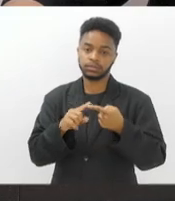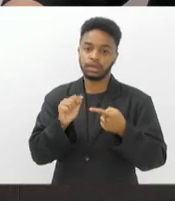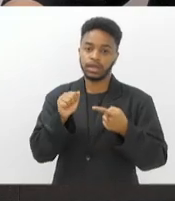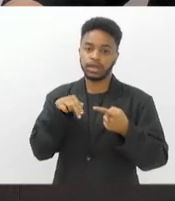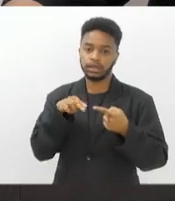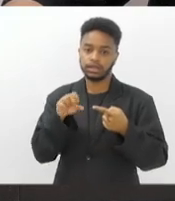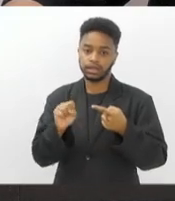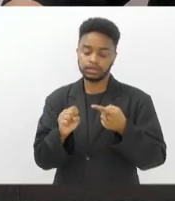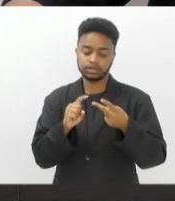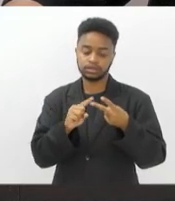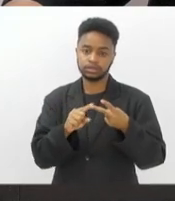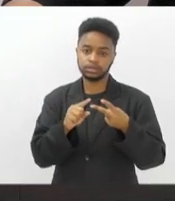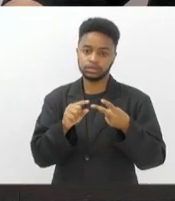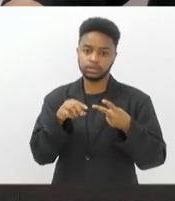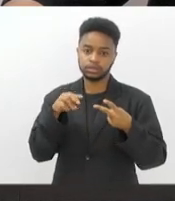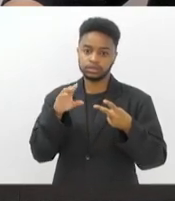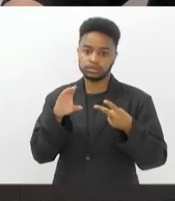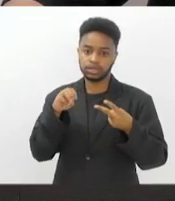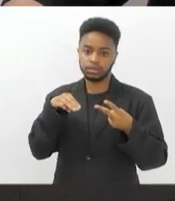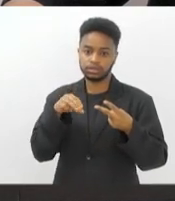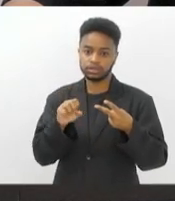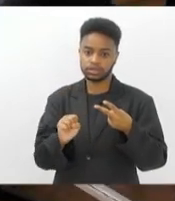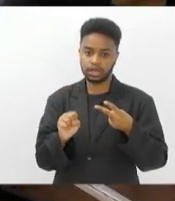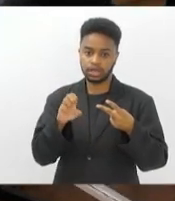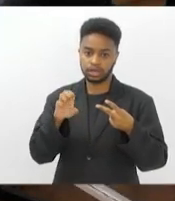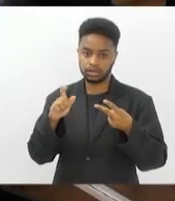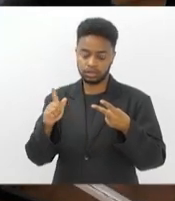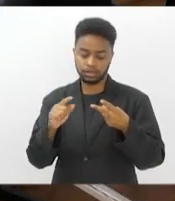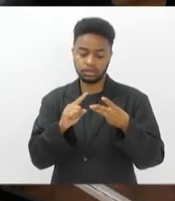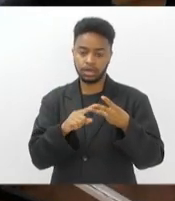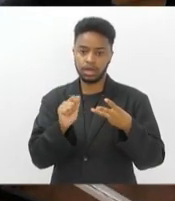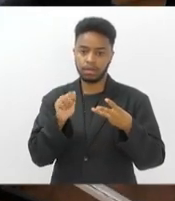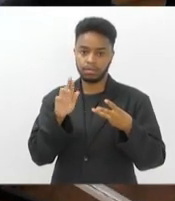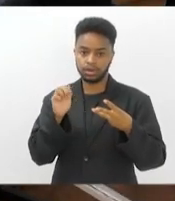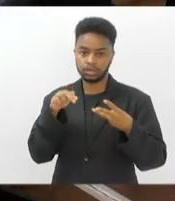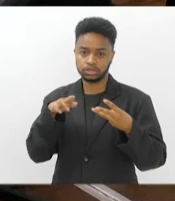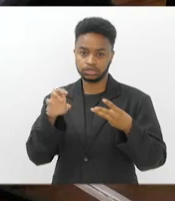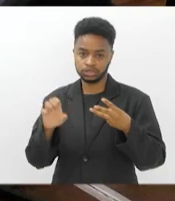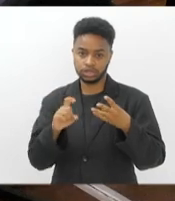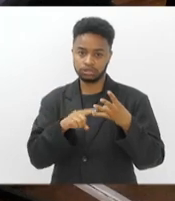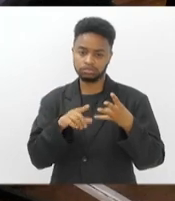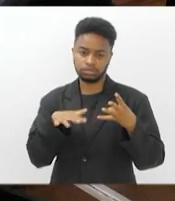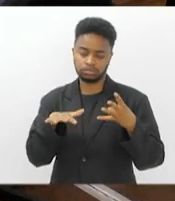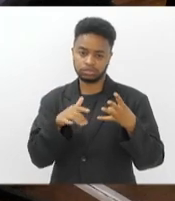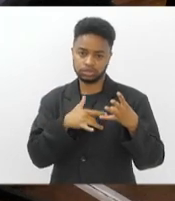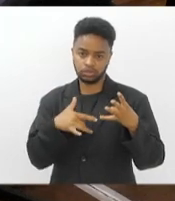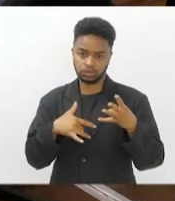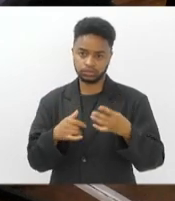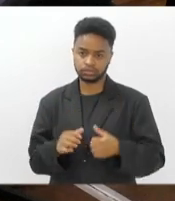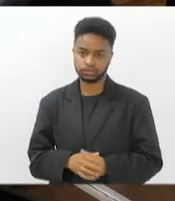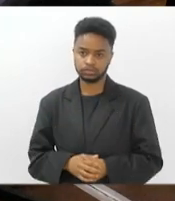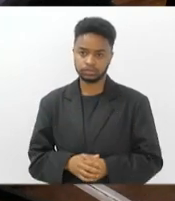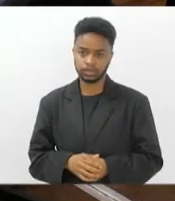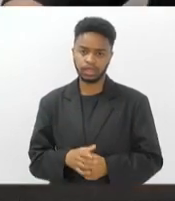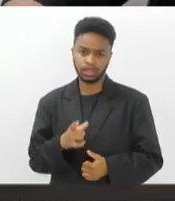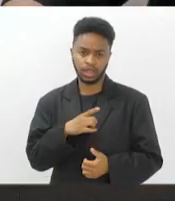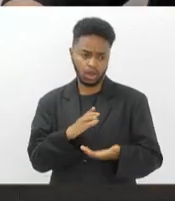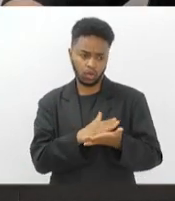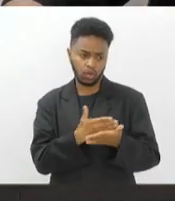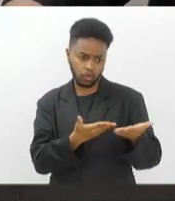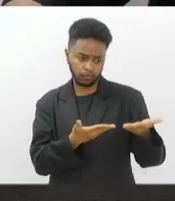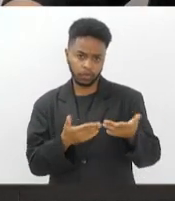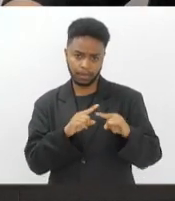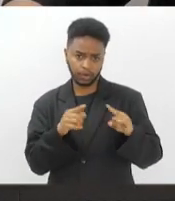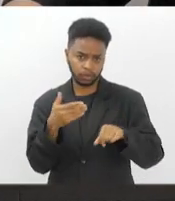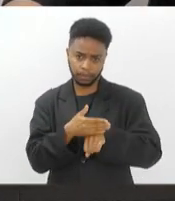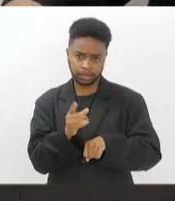na saúde fou fez audiência públ e convidou e não vieram né estes vieram alguns vieram participar